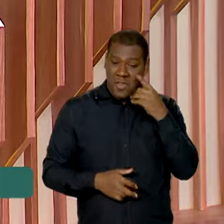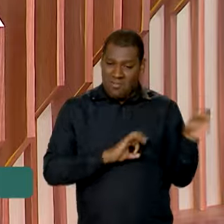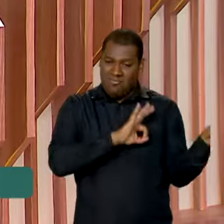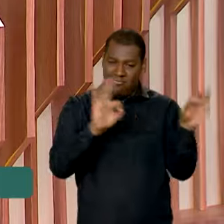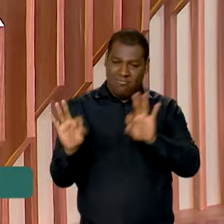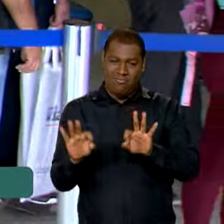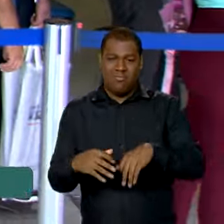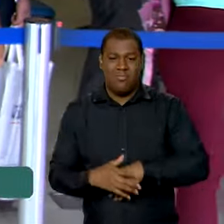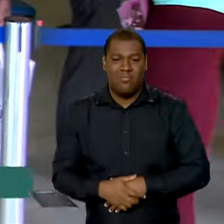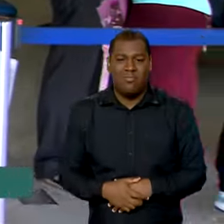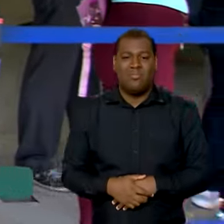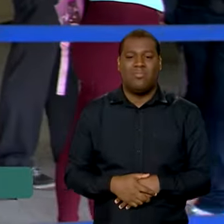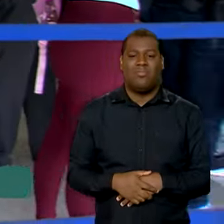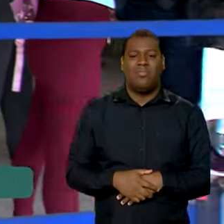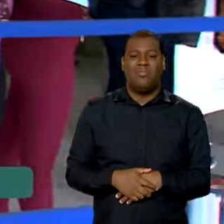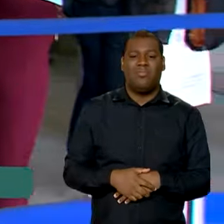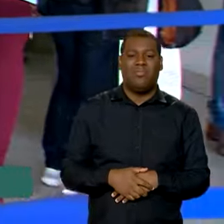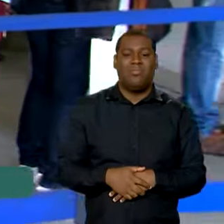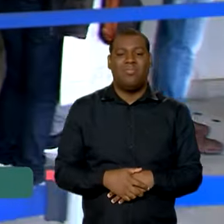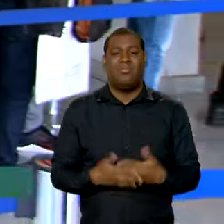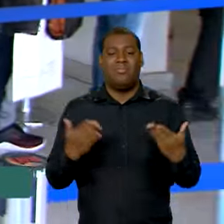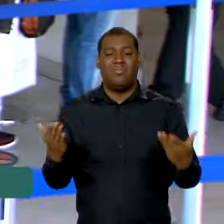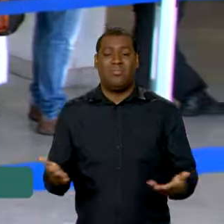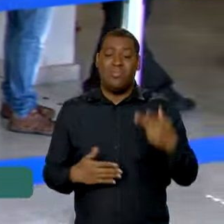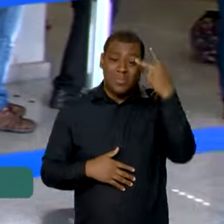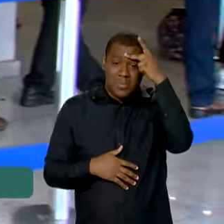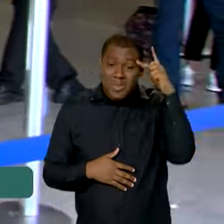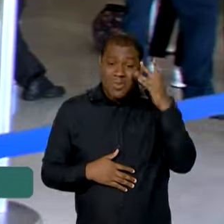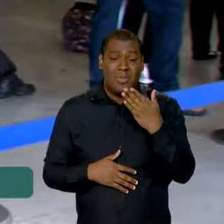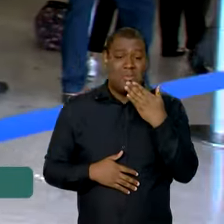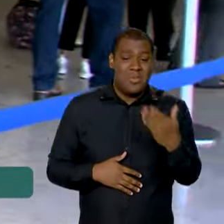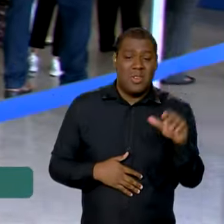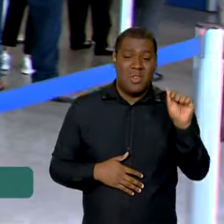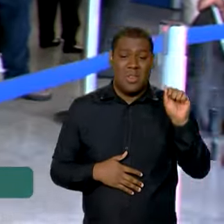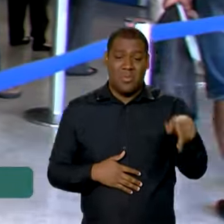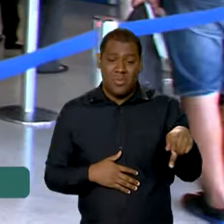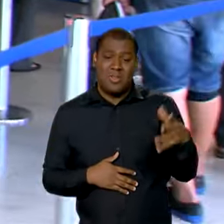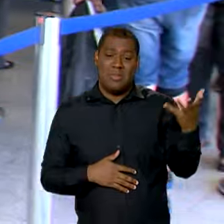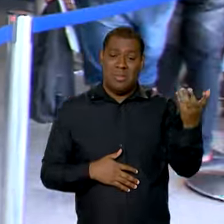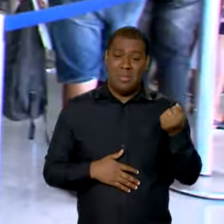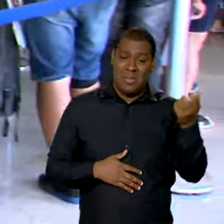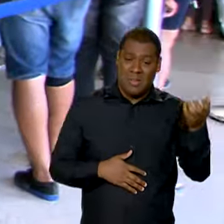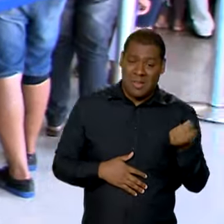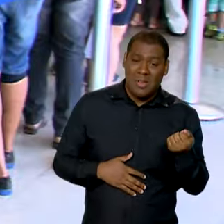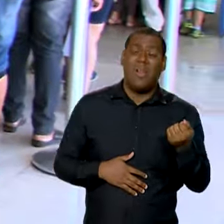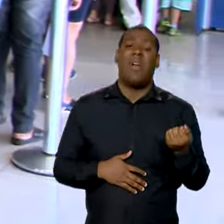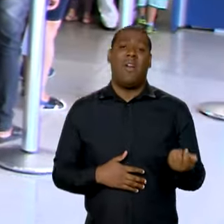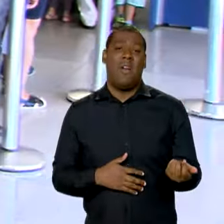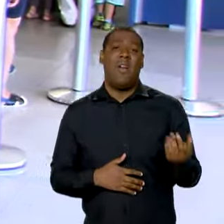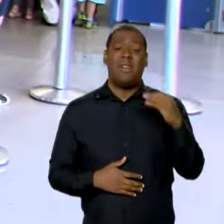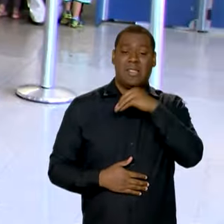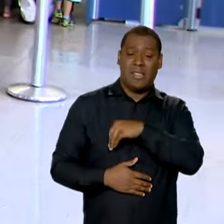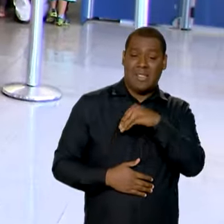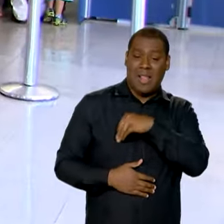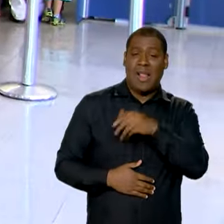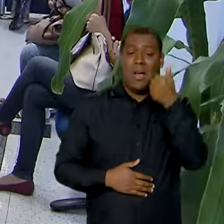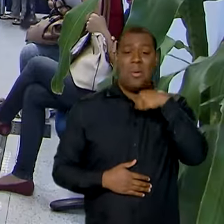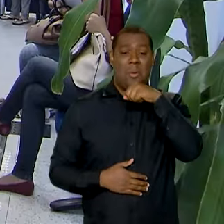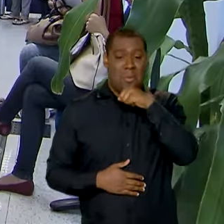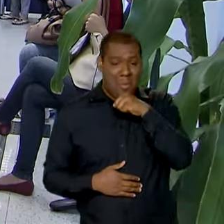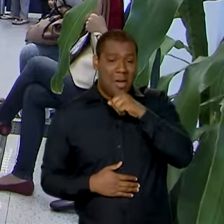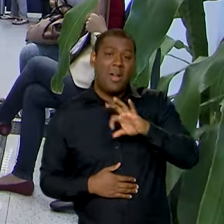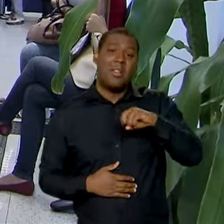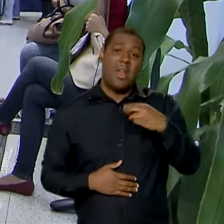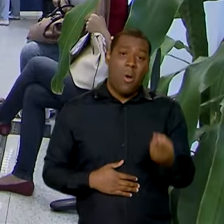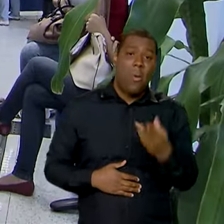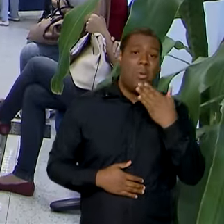reportagem. Na fila estão pedidos de aposentadoria, pensão, salário maternidade e auxílio doença, por